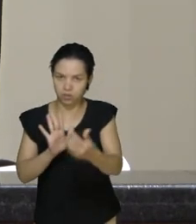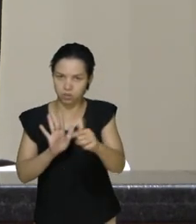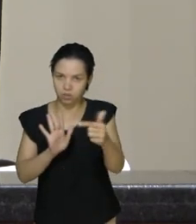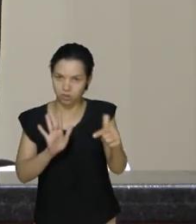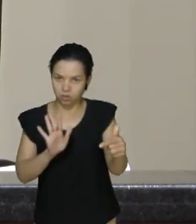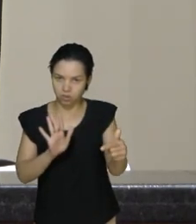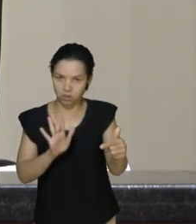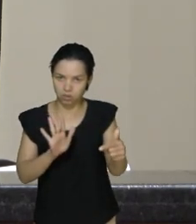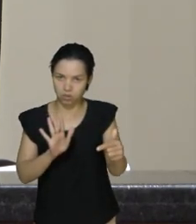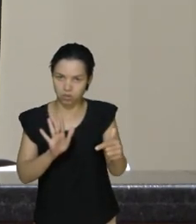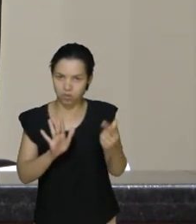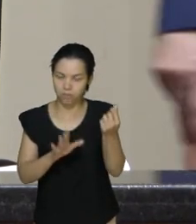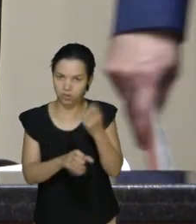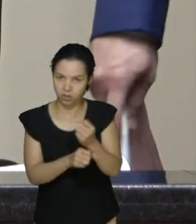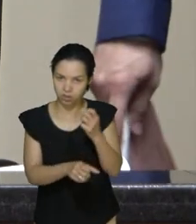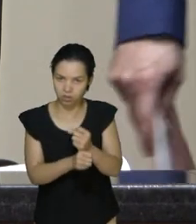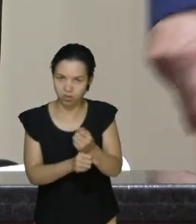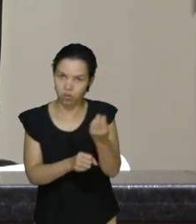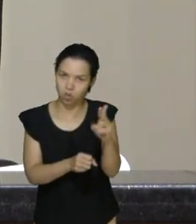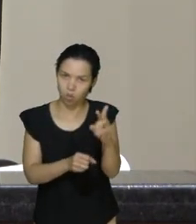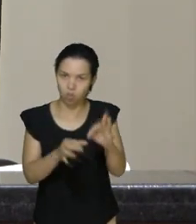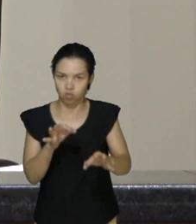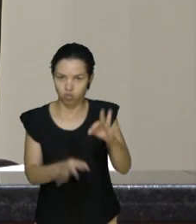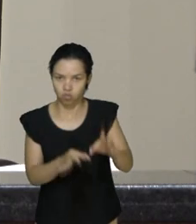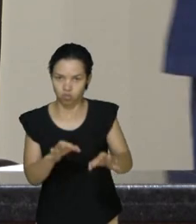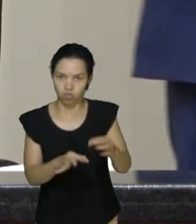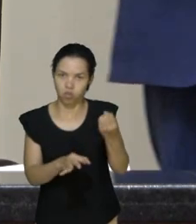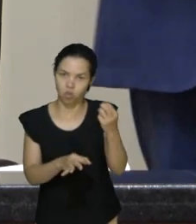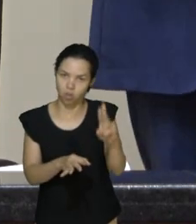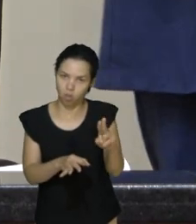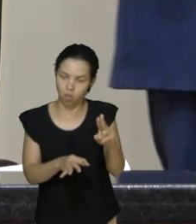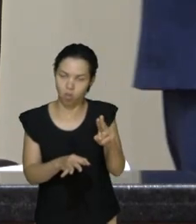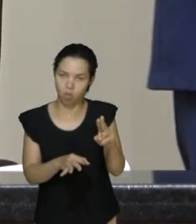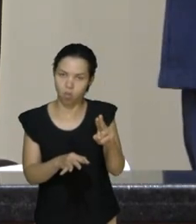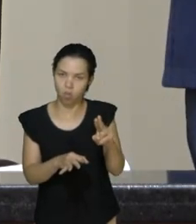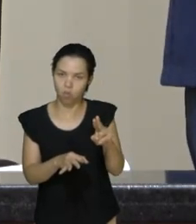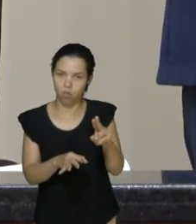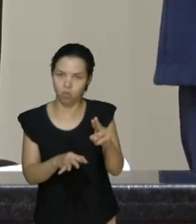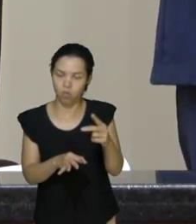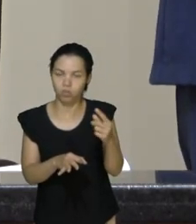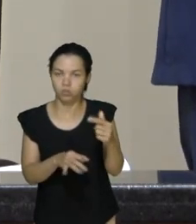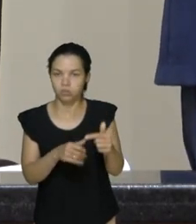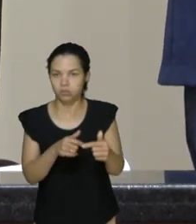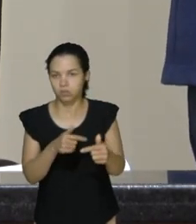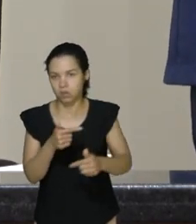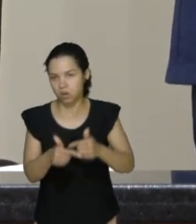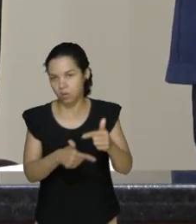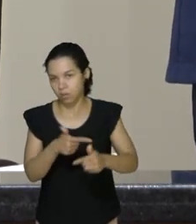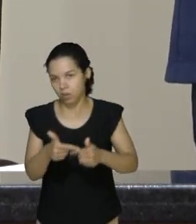ou de finanças, ou de justiça, ou de serviço,